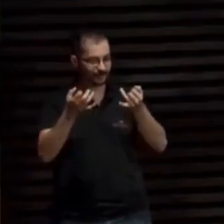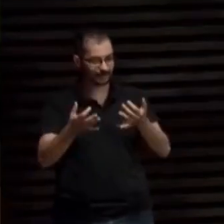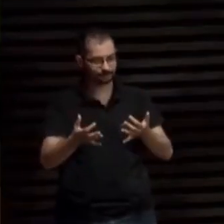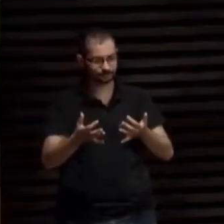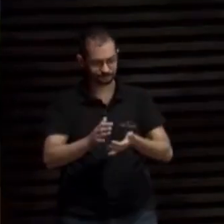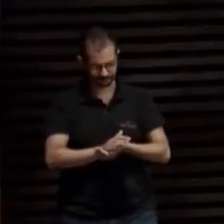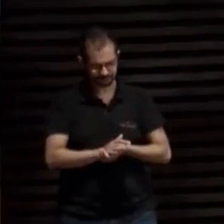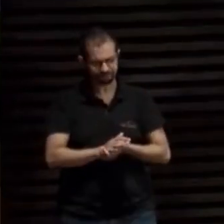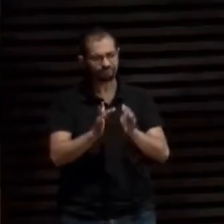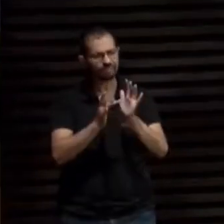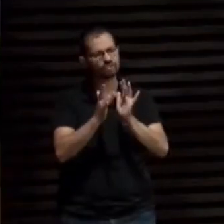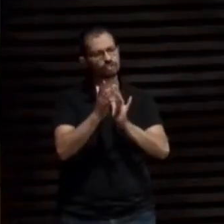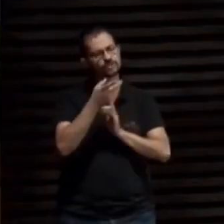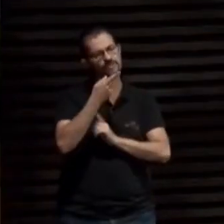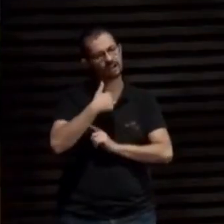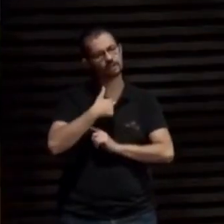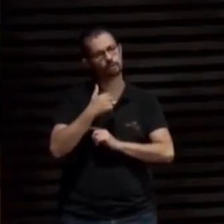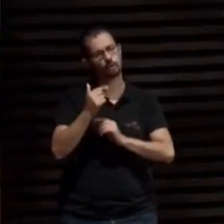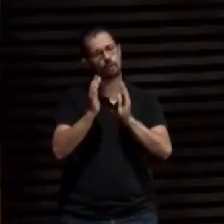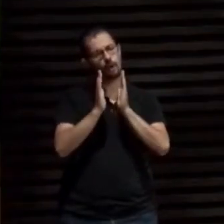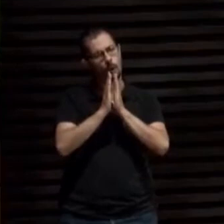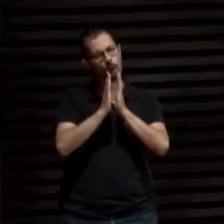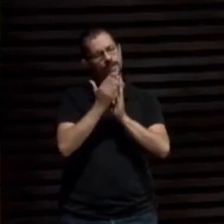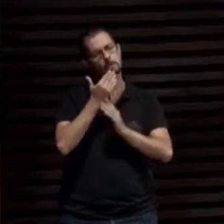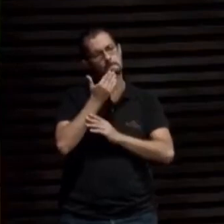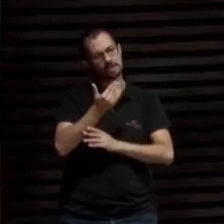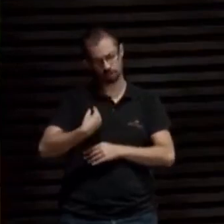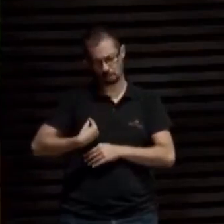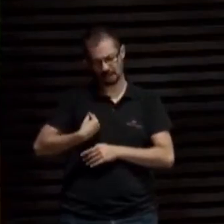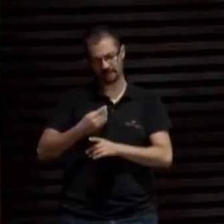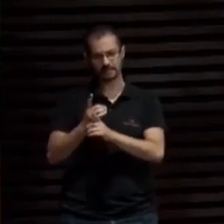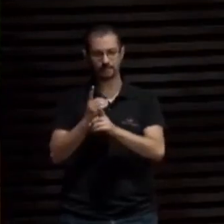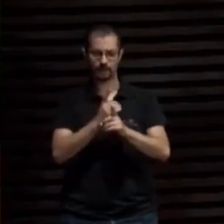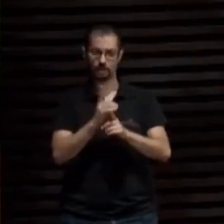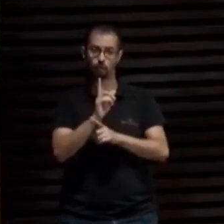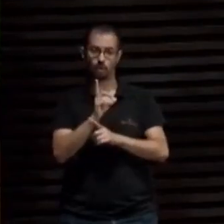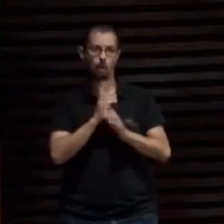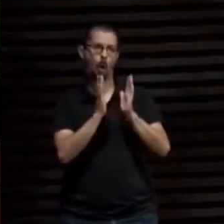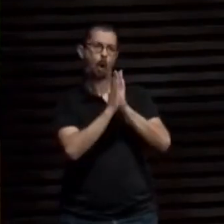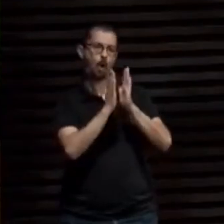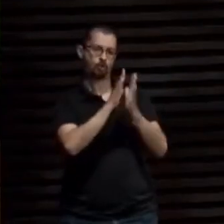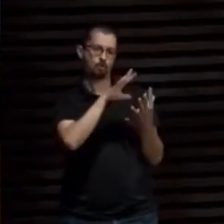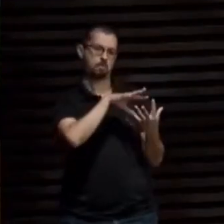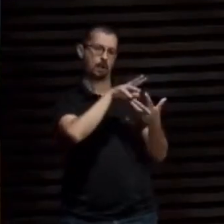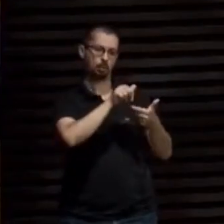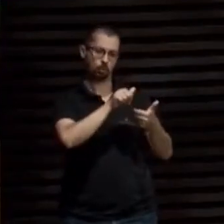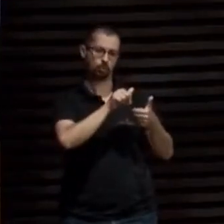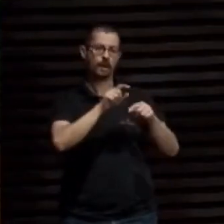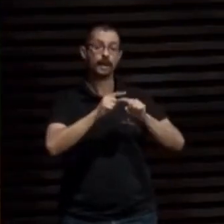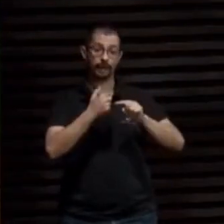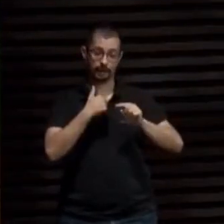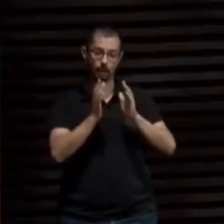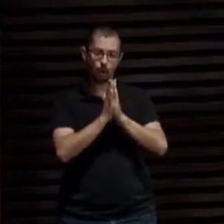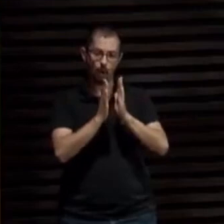estou rogando por aqueles discípulos, eu não rogo pelo mundo, ele não rogou pelo mundo, eu rego por estes